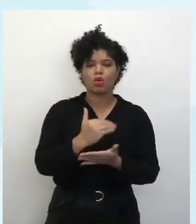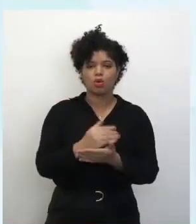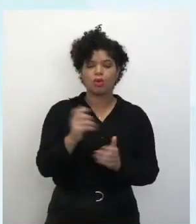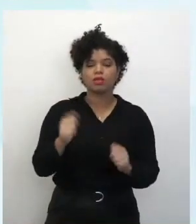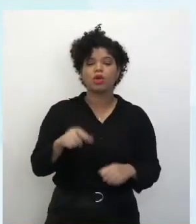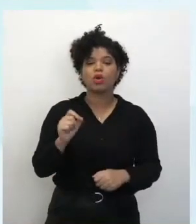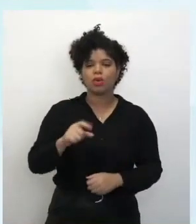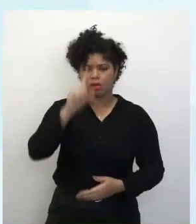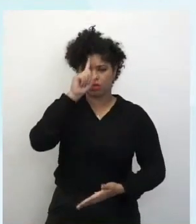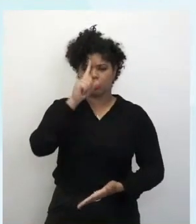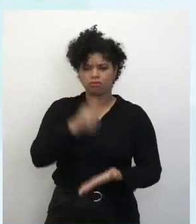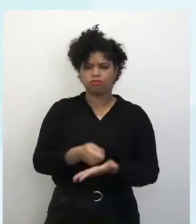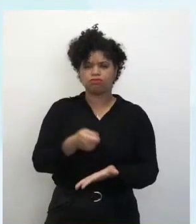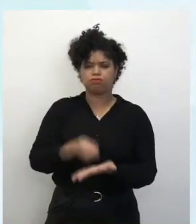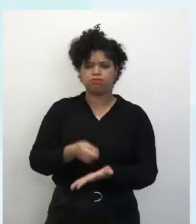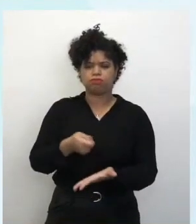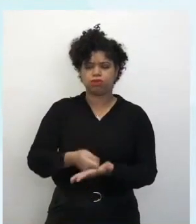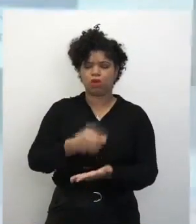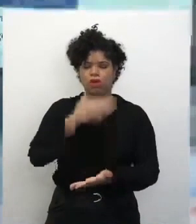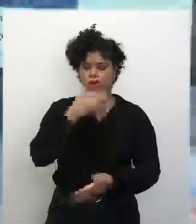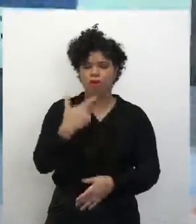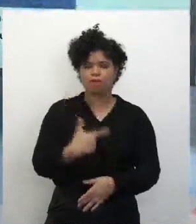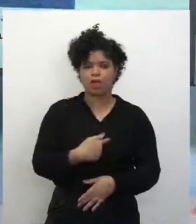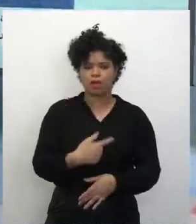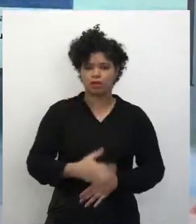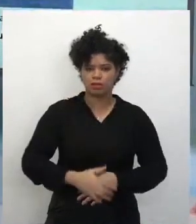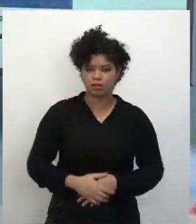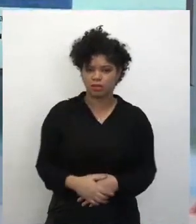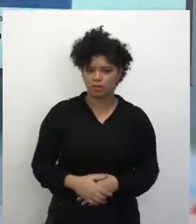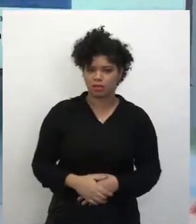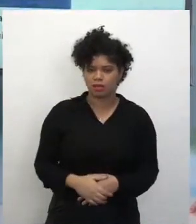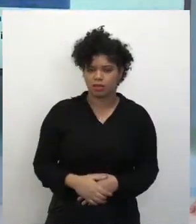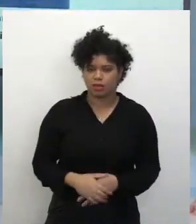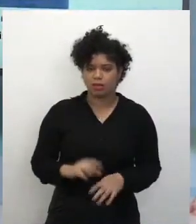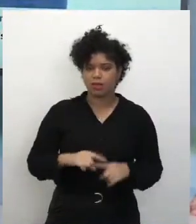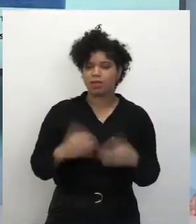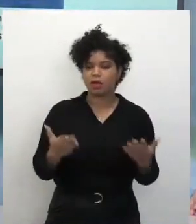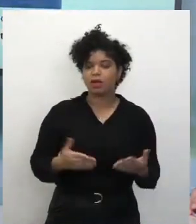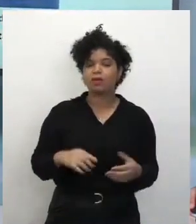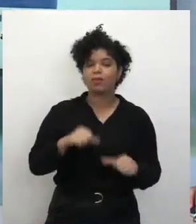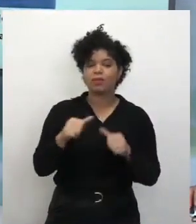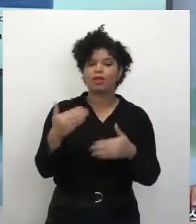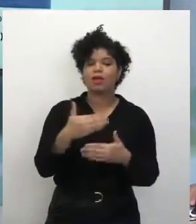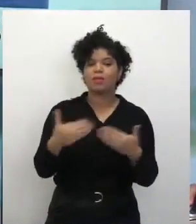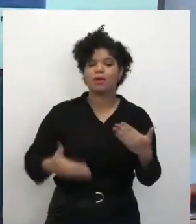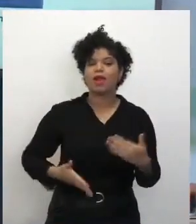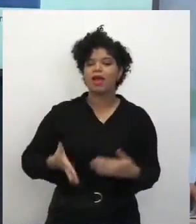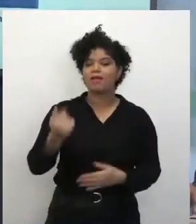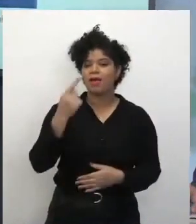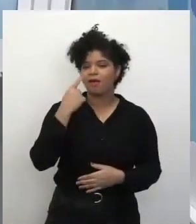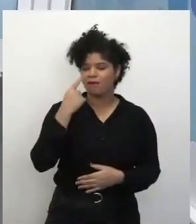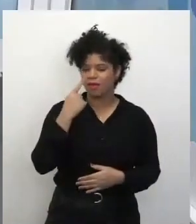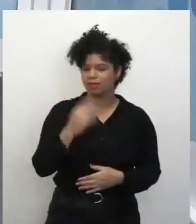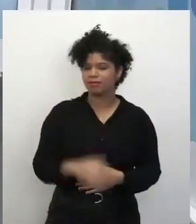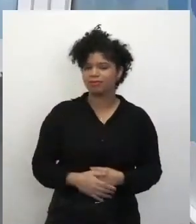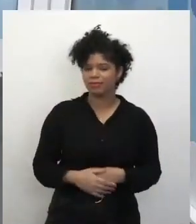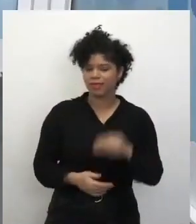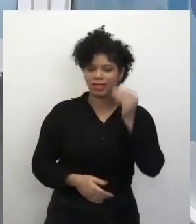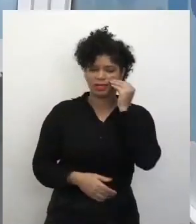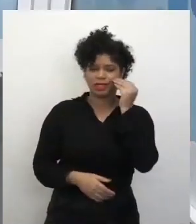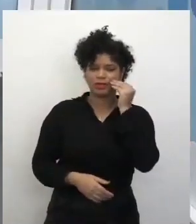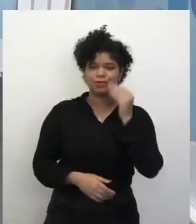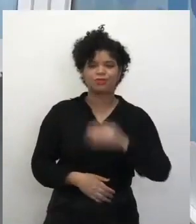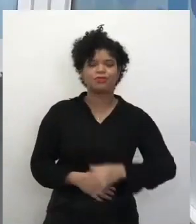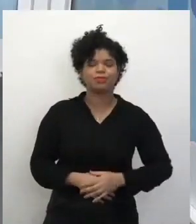a ditadura varguista Thiagão a gente vai fazer agora vamos trocar o led a gente vai fazer um simulado Tá